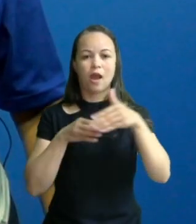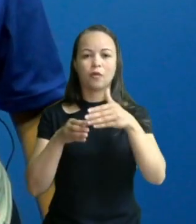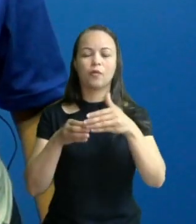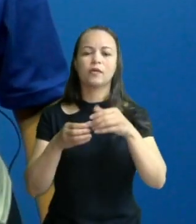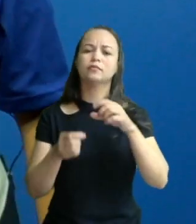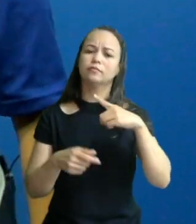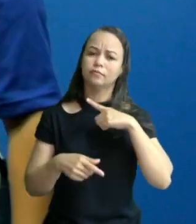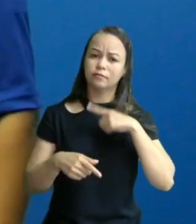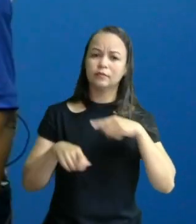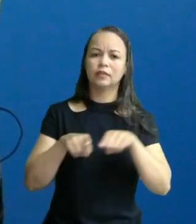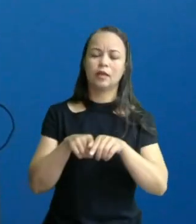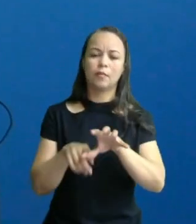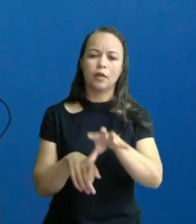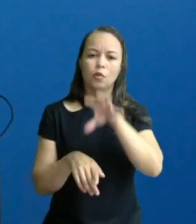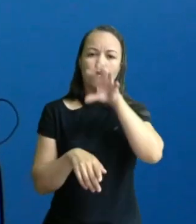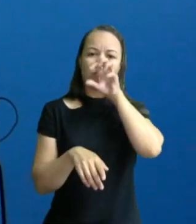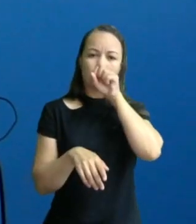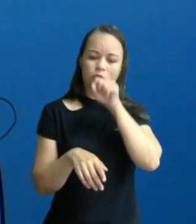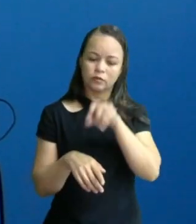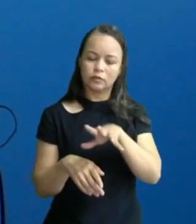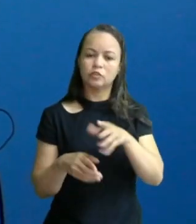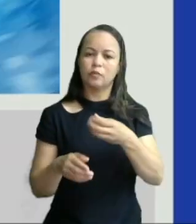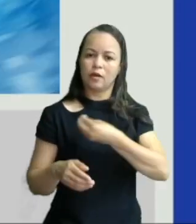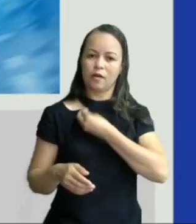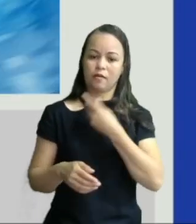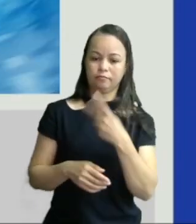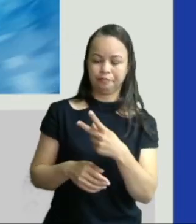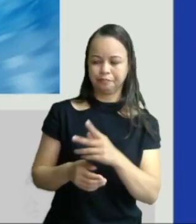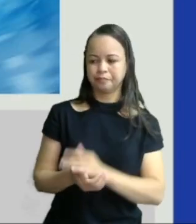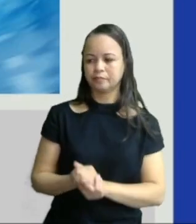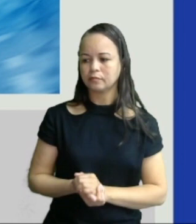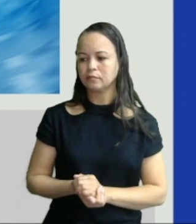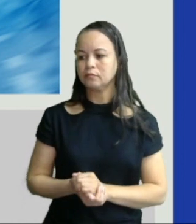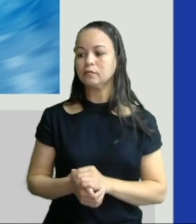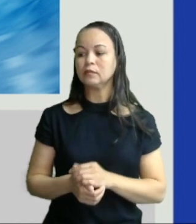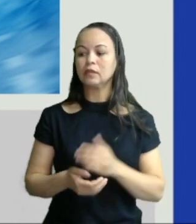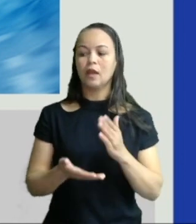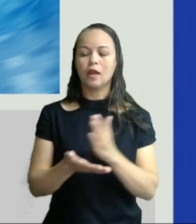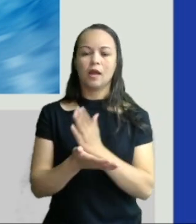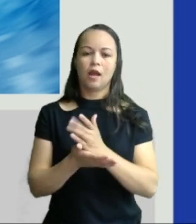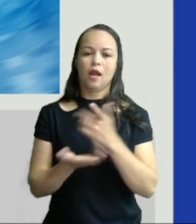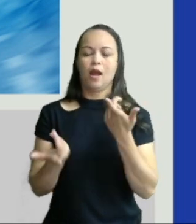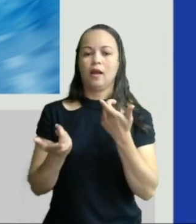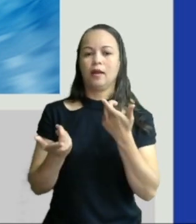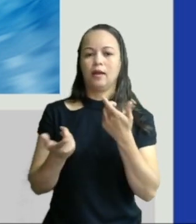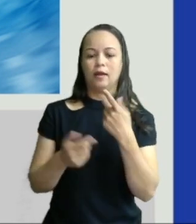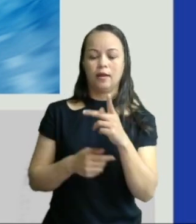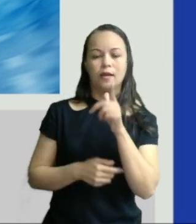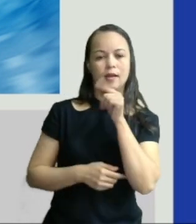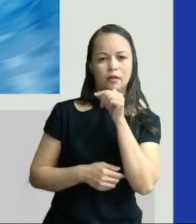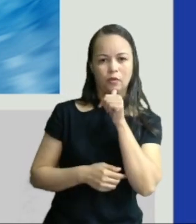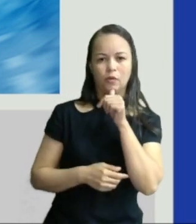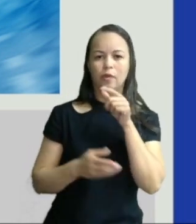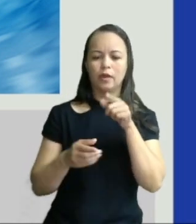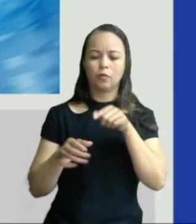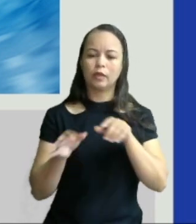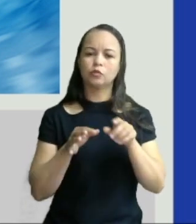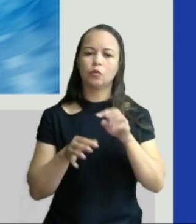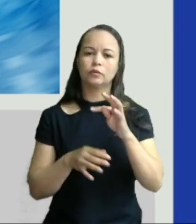as propriedades da água. Vamos lá, ó. Uma delas é que a água é um regulador térmico,